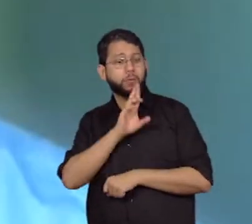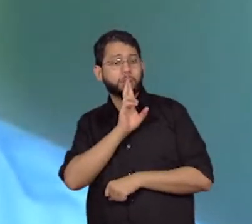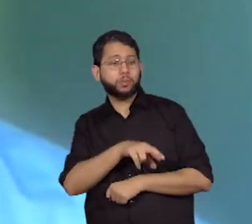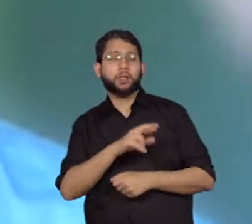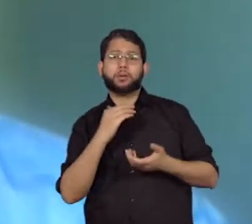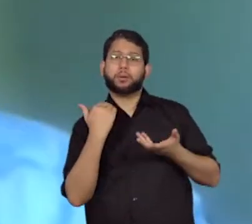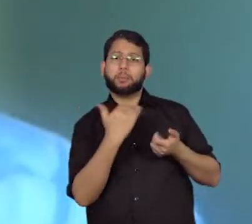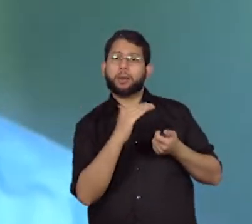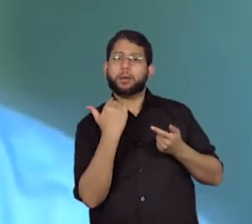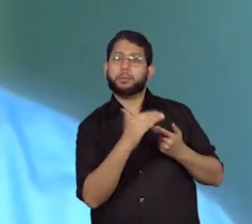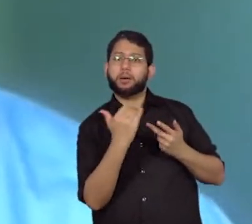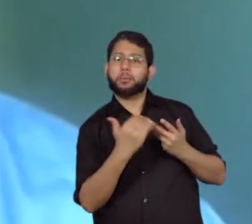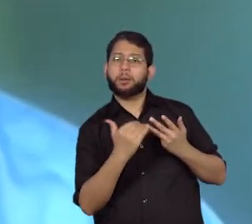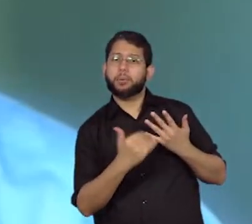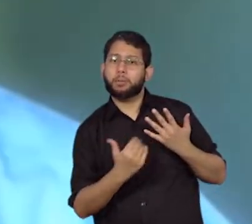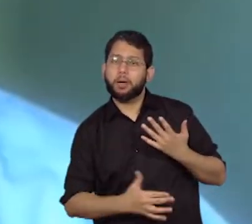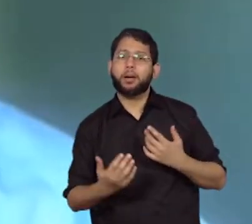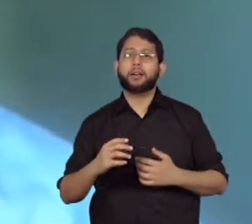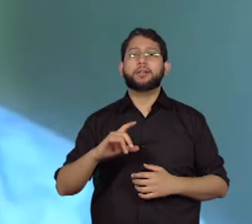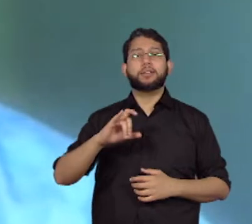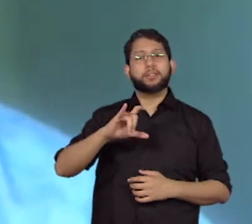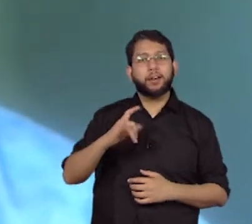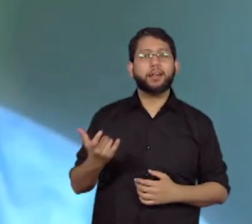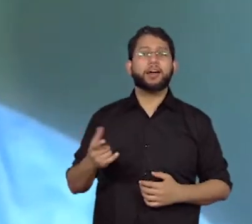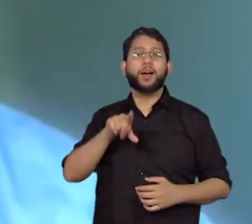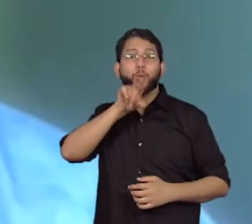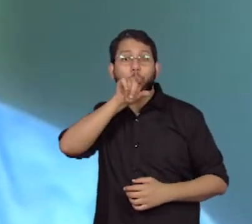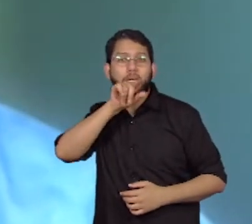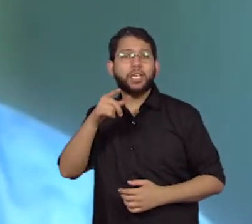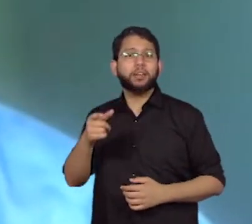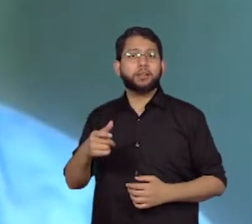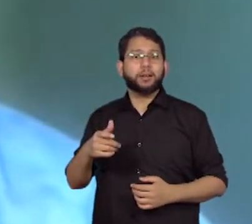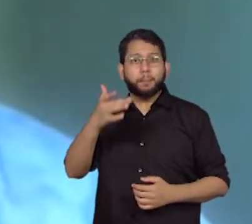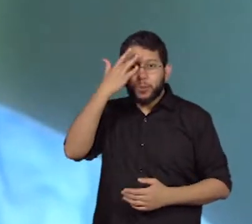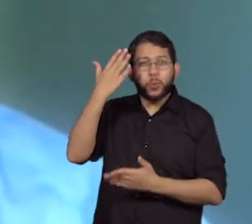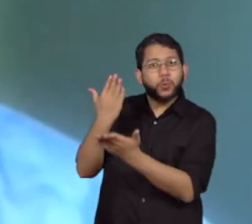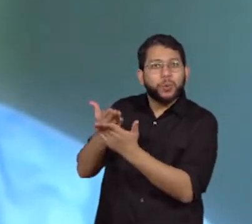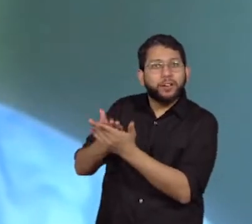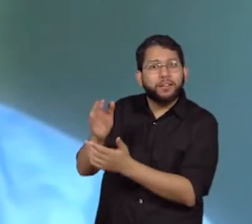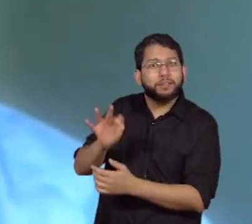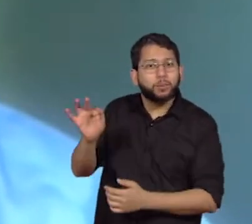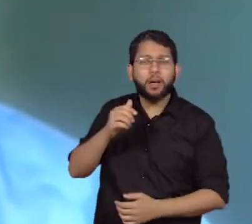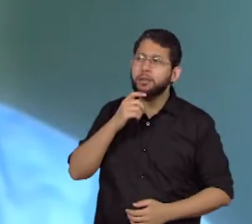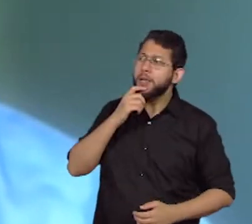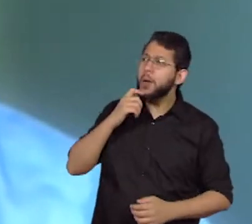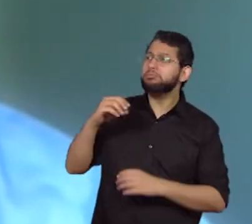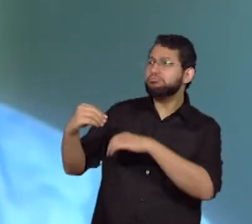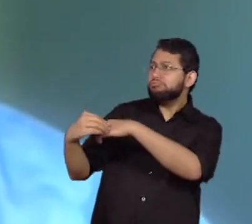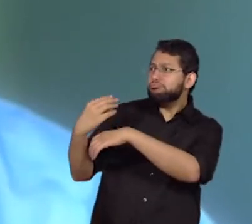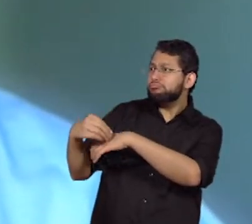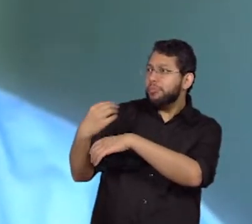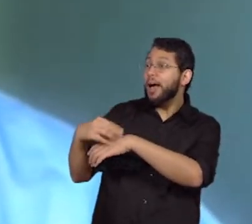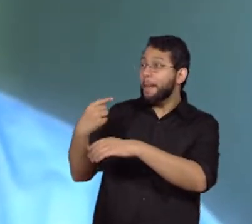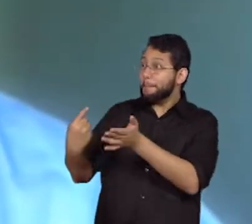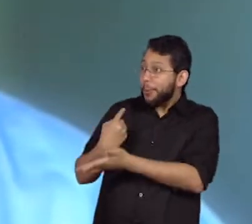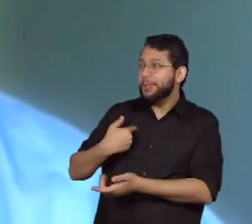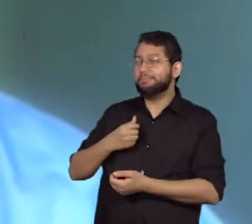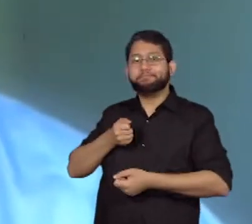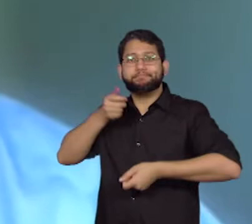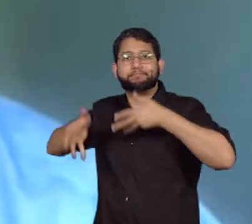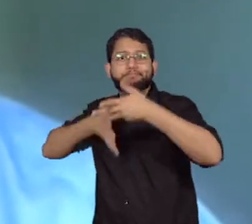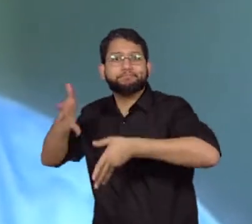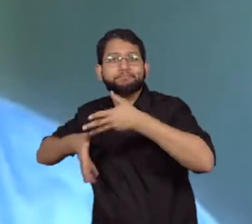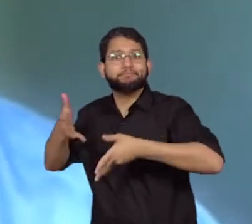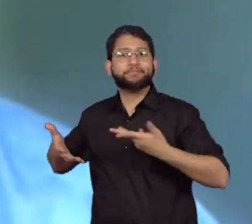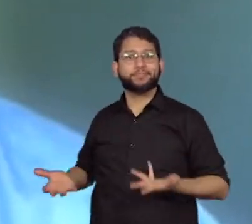e-mail, Twitter, Instagram, para entrevista para gente em faculdade. E por que isso é importante para